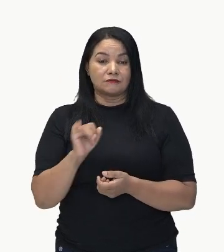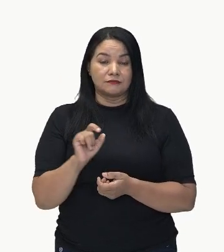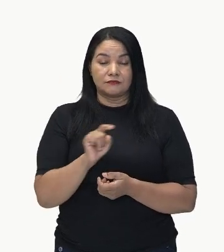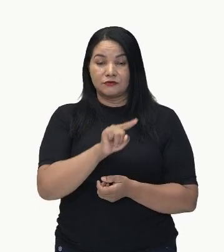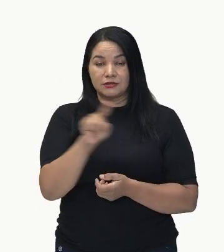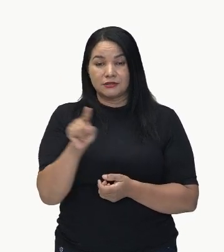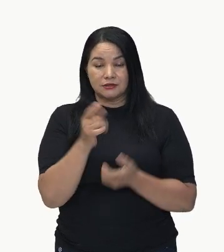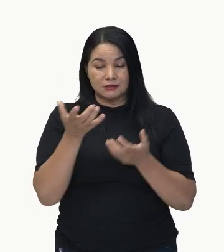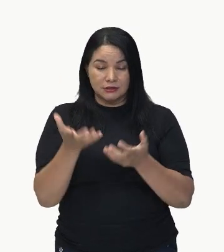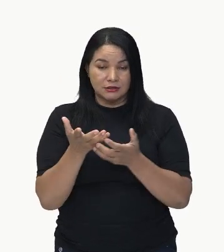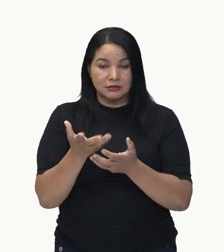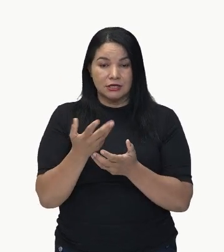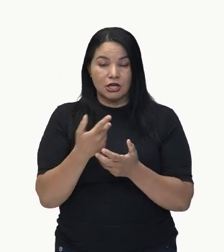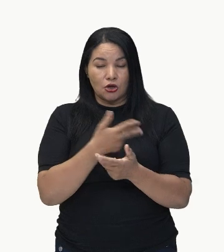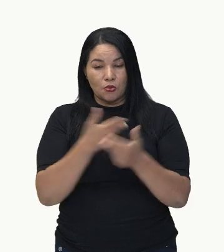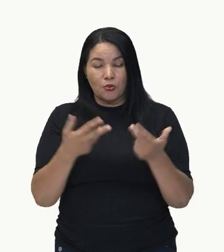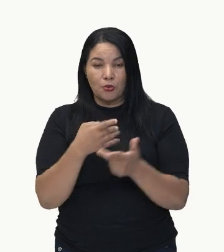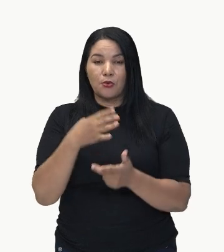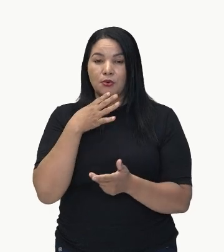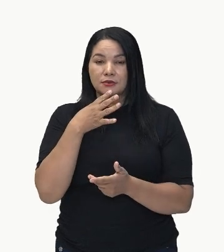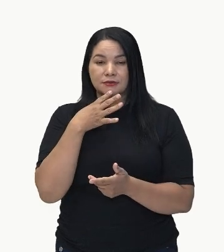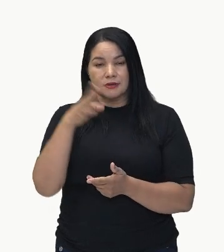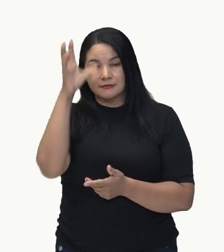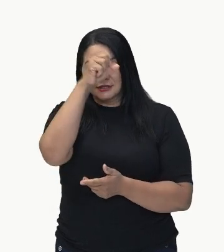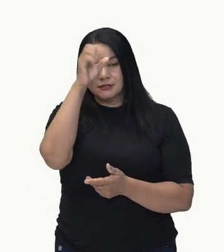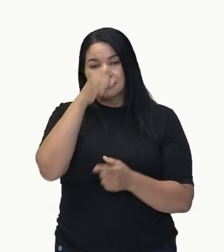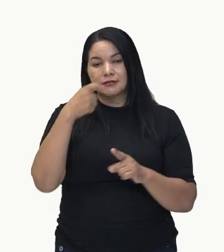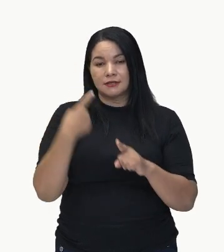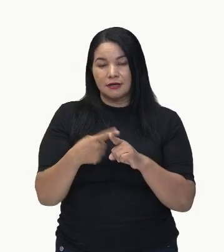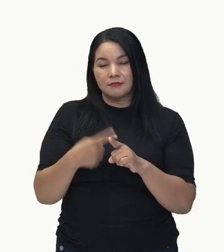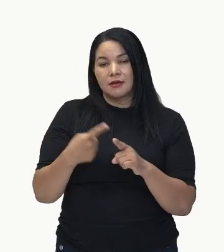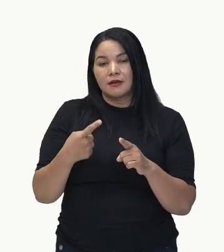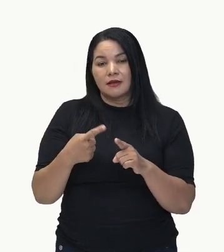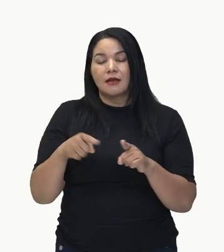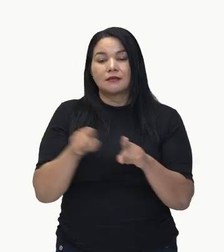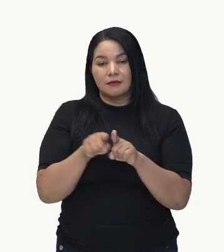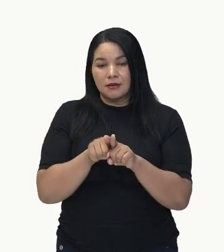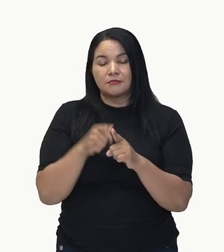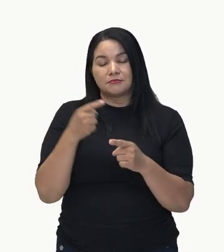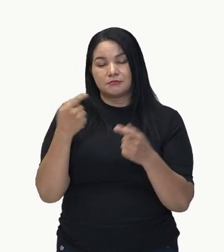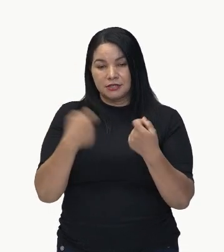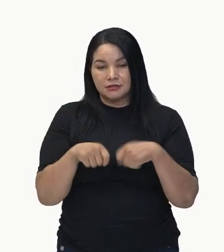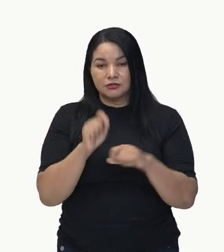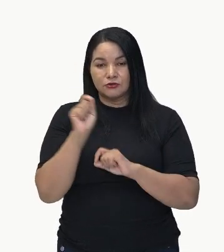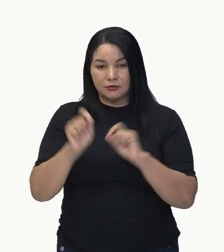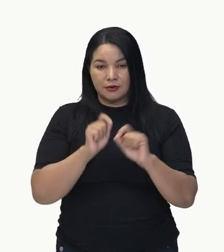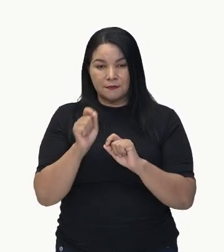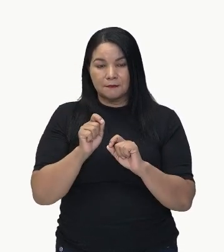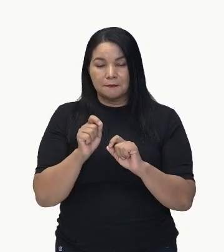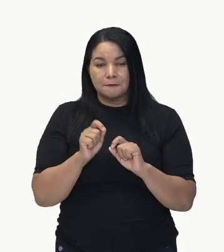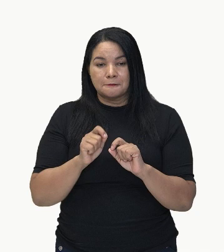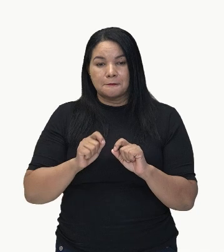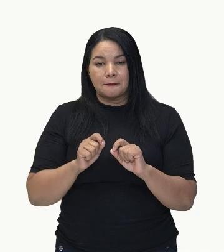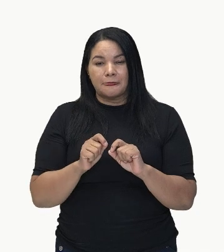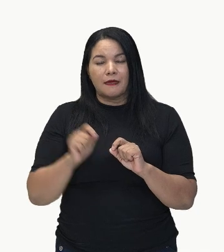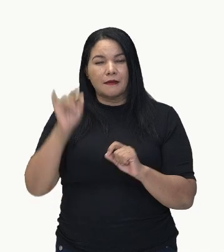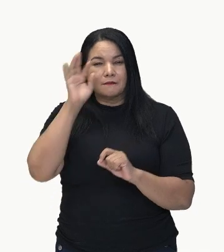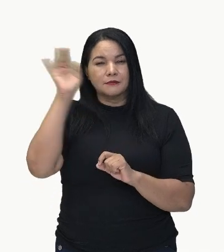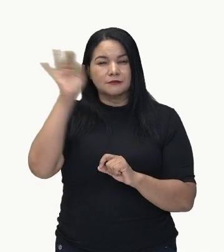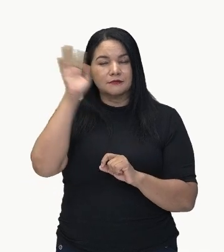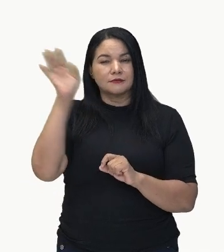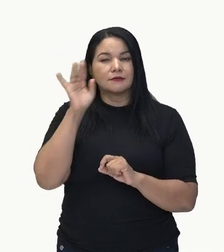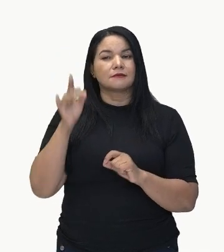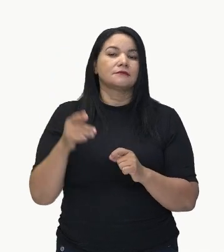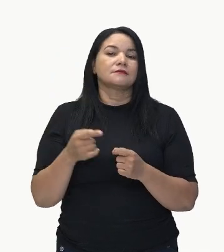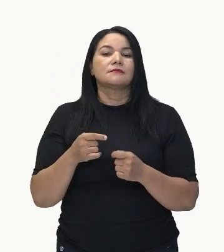você realmente aprenda sobre aquilo, você não precisa ficar divagando, pensando demasiadamente, você